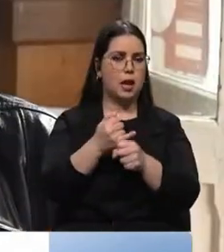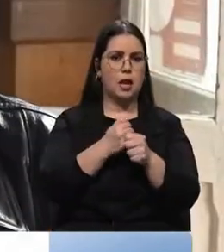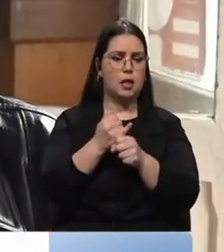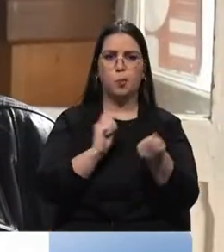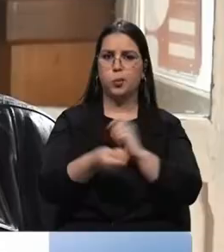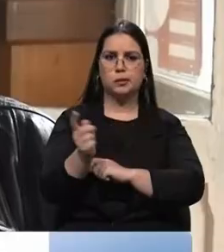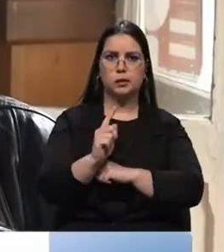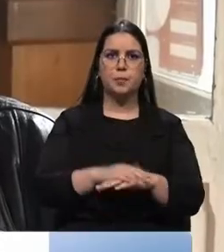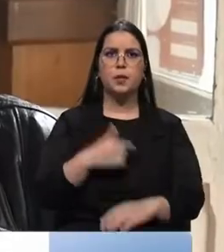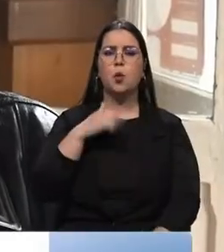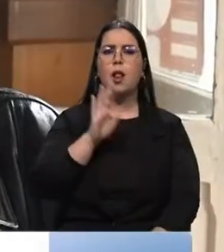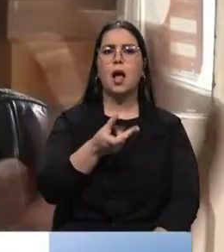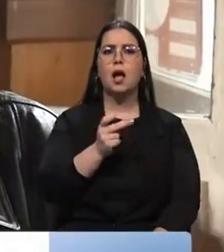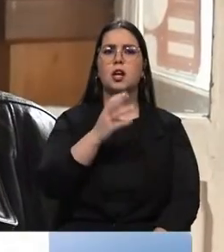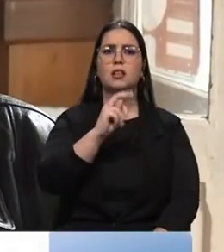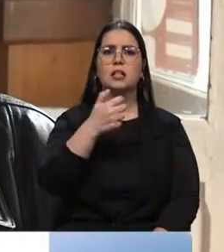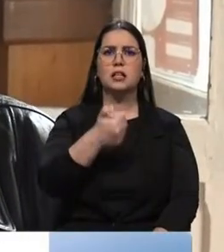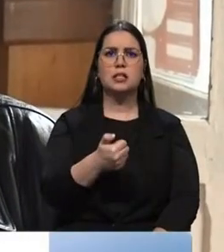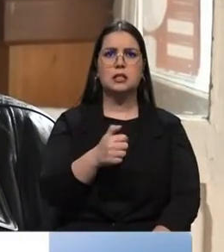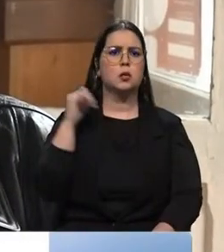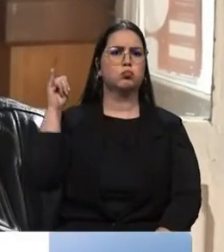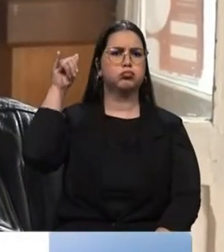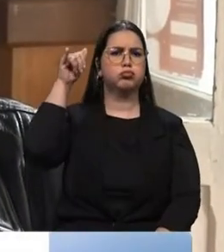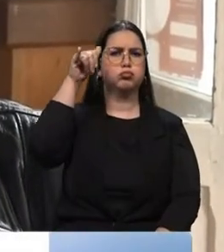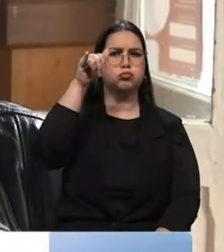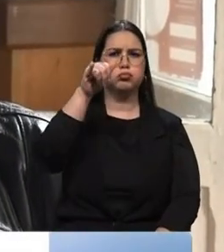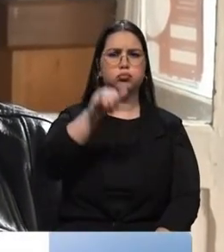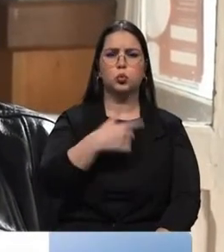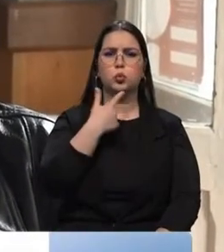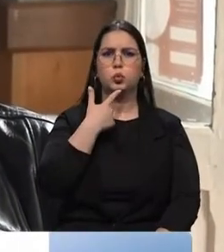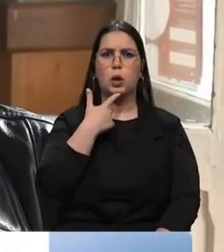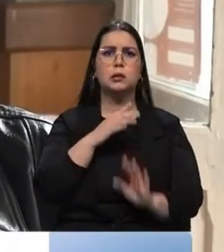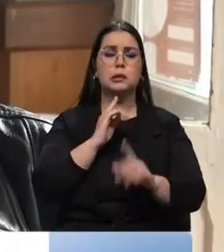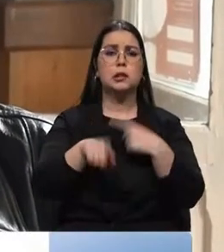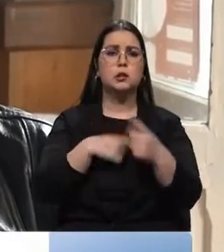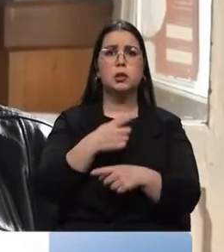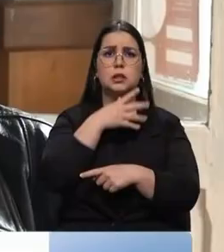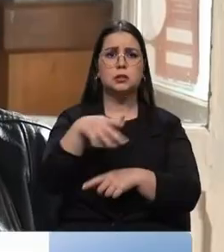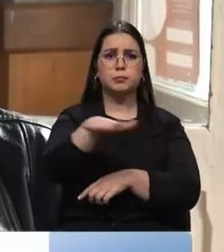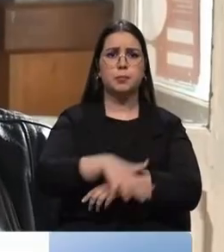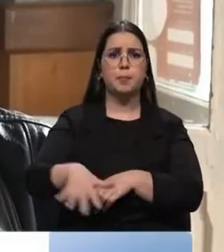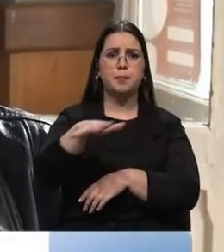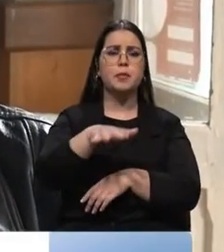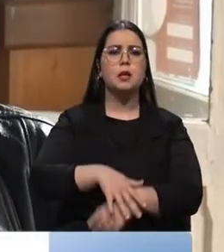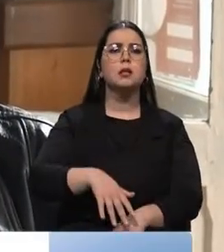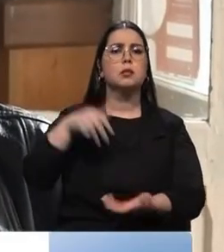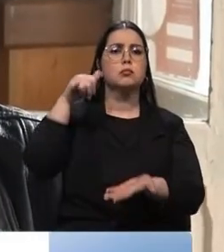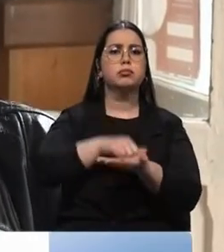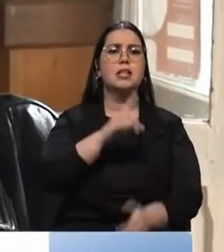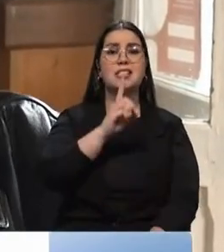Eu estive lá 35 anos, passou aqui grandes movimentos de aviação. Chegou a dizer naquela base 62 aviões